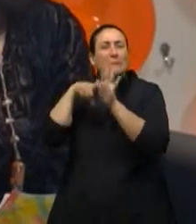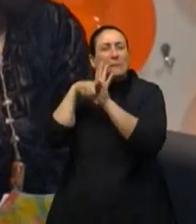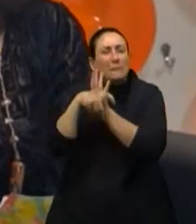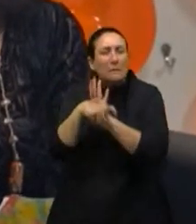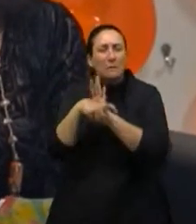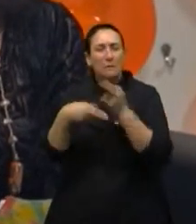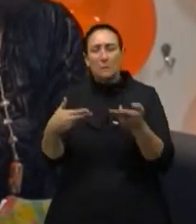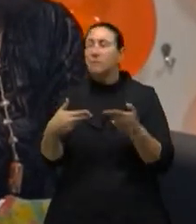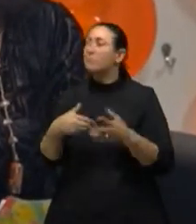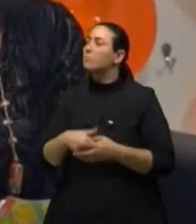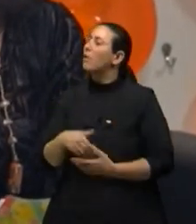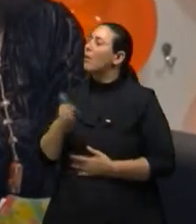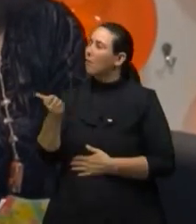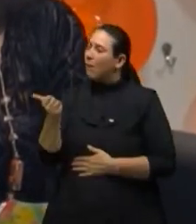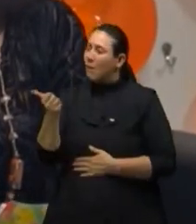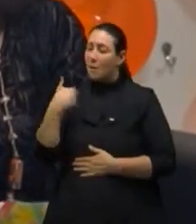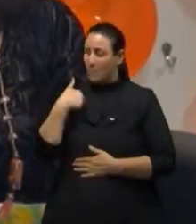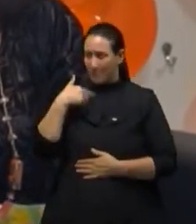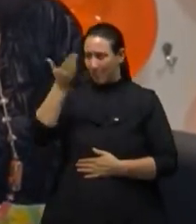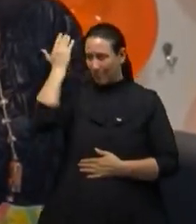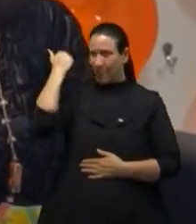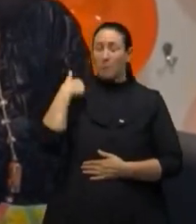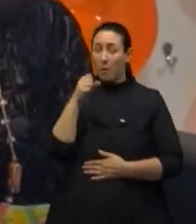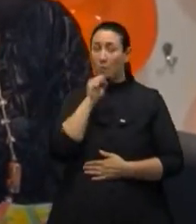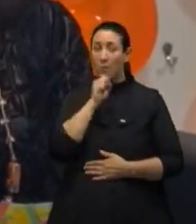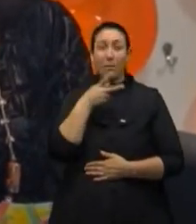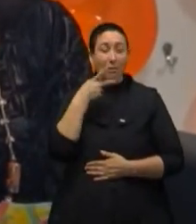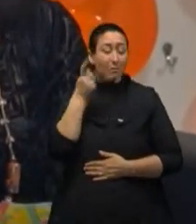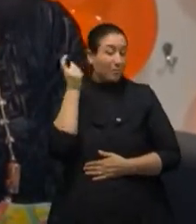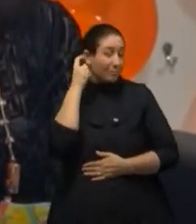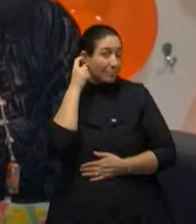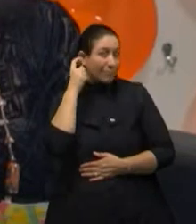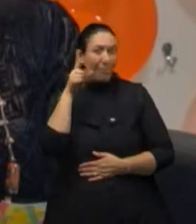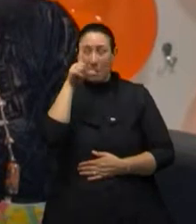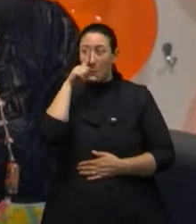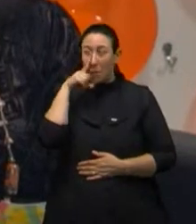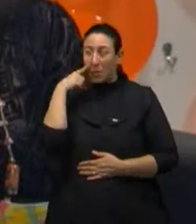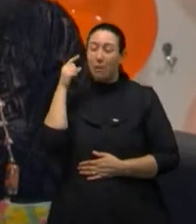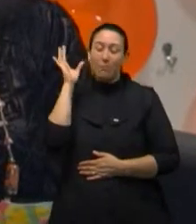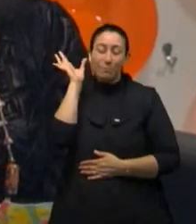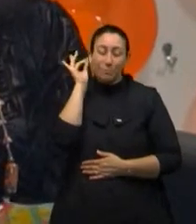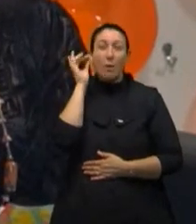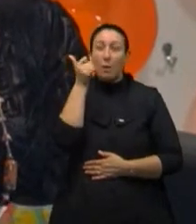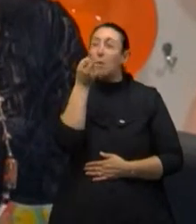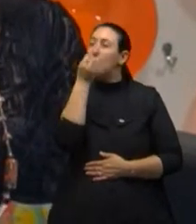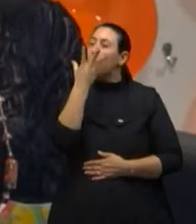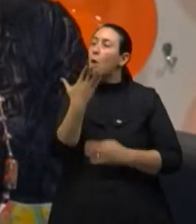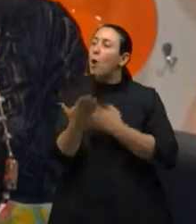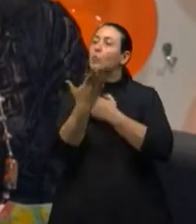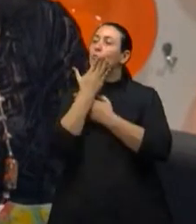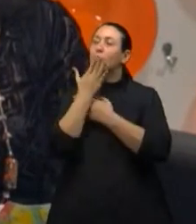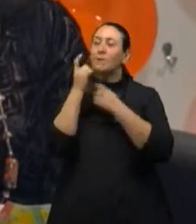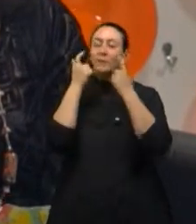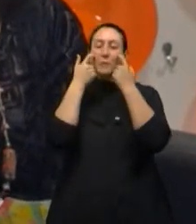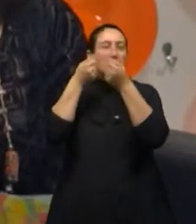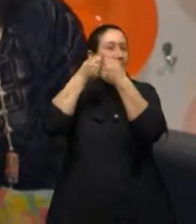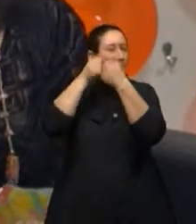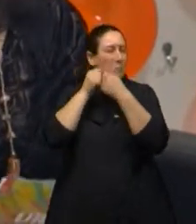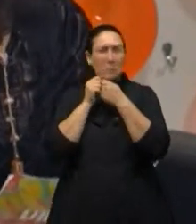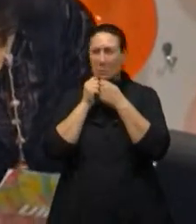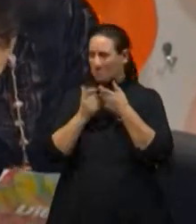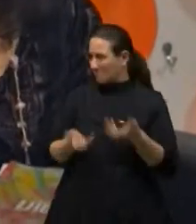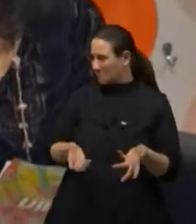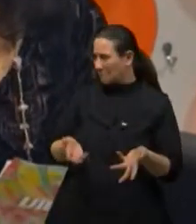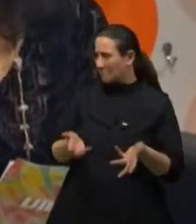te cortar que a minha avó dizia cera do ouvido eh curava espinha Ah bom isso eu não sei